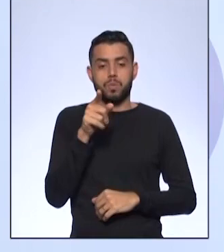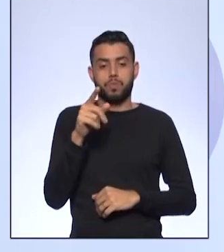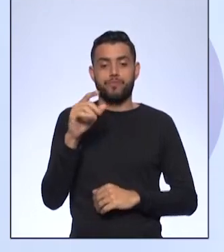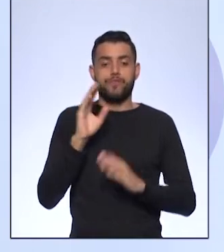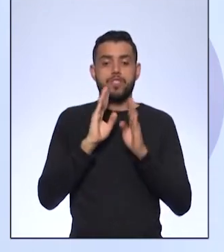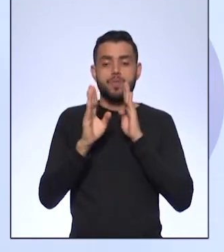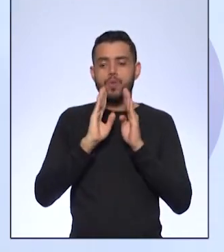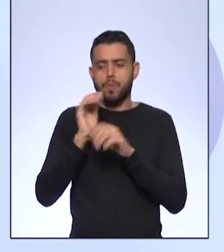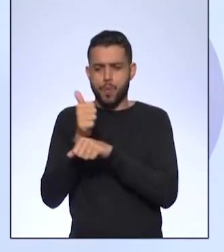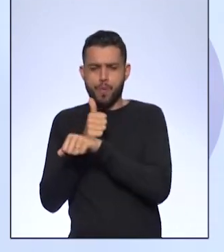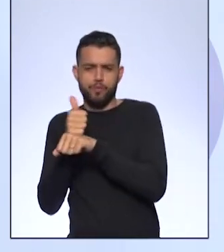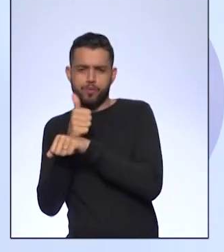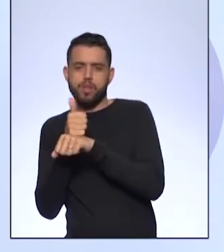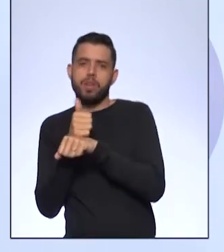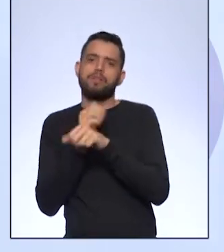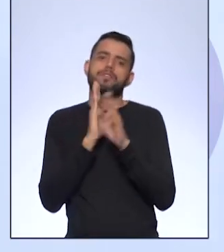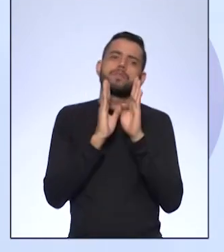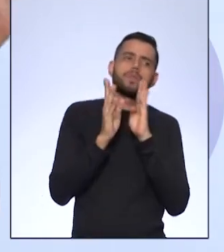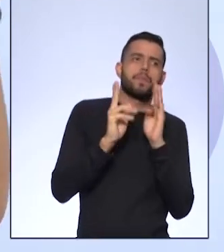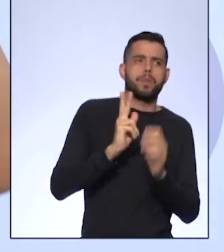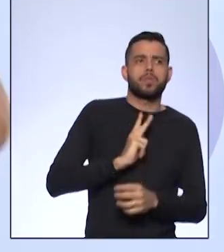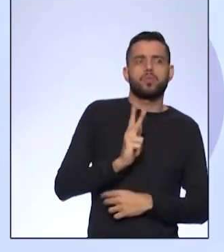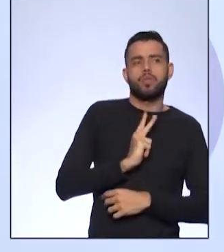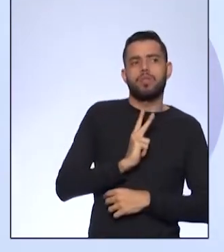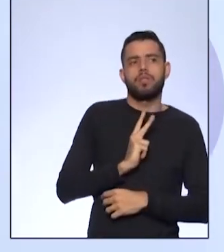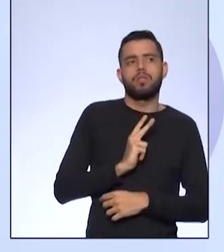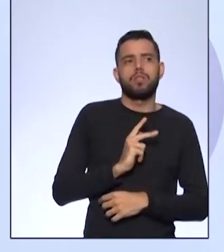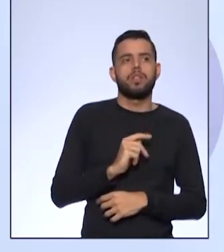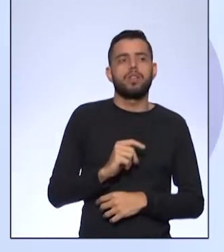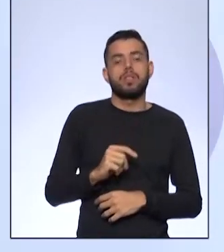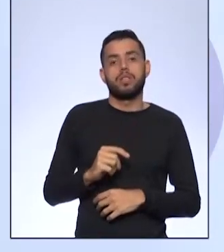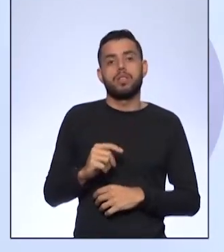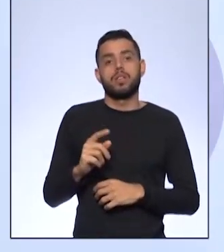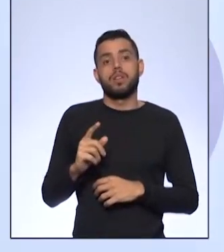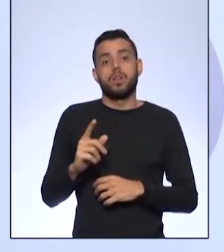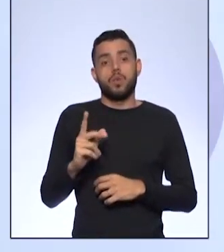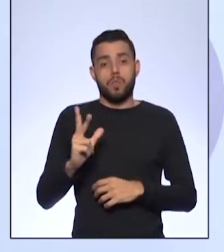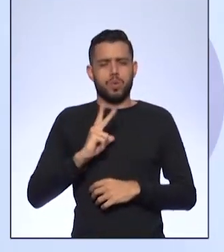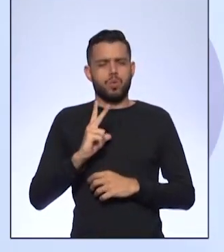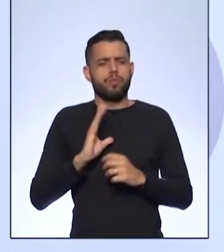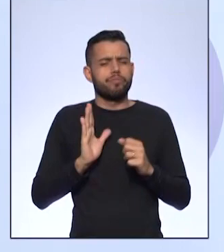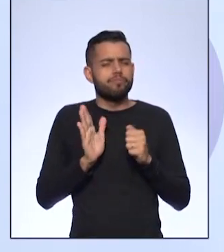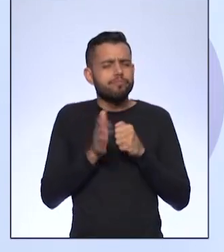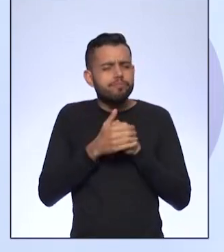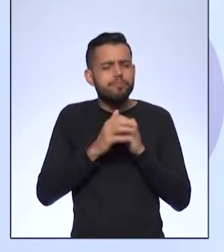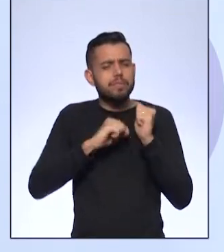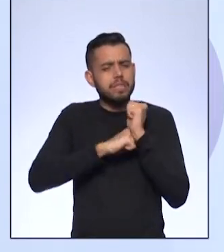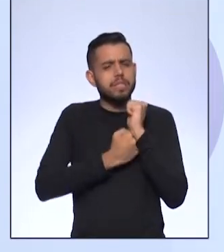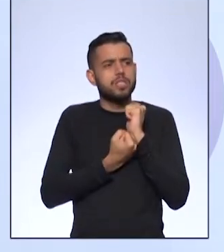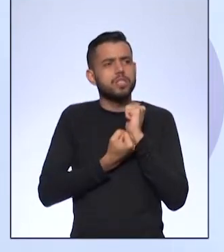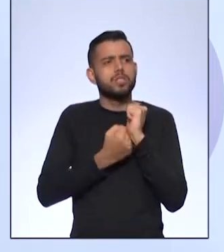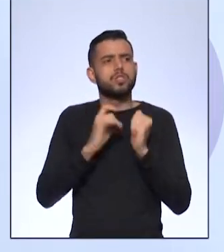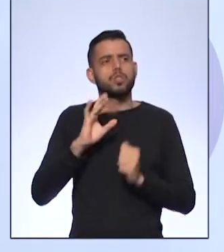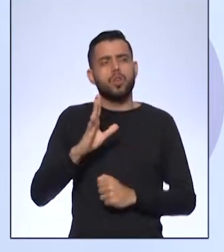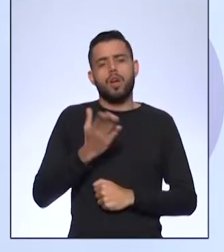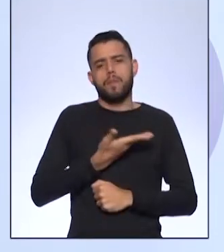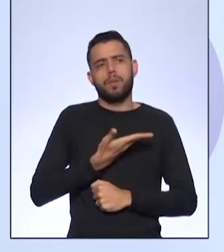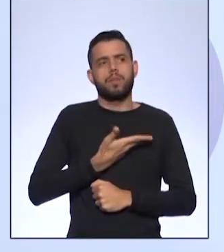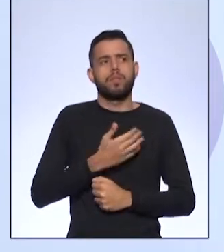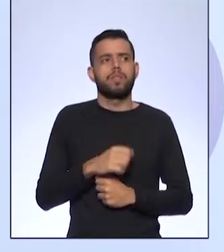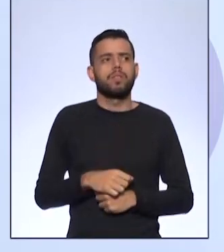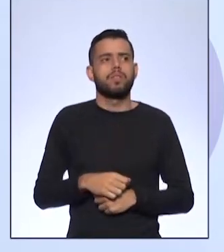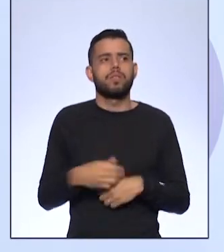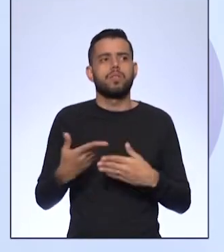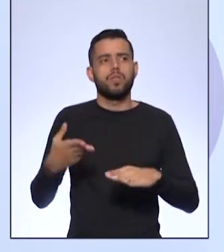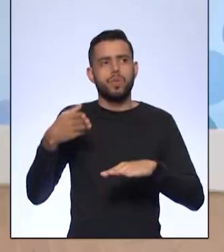profissional e um Facebook pessoal. Sim. E não que o pessoal seja tipo, totalmente fechado, só para os seus amigos. Eu fiz isso. Quando eu entrei aqui